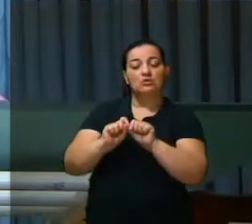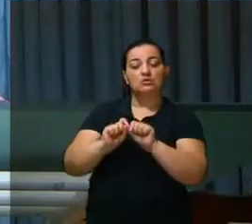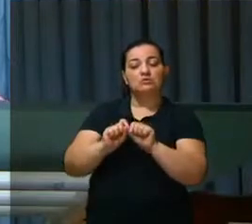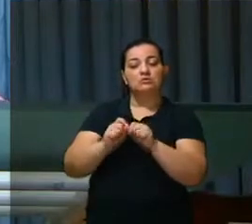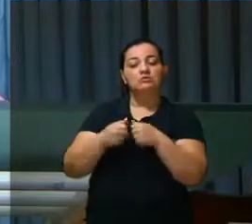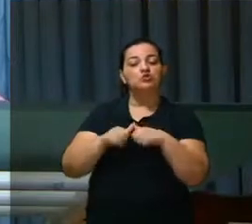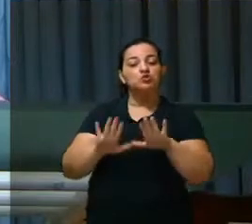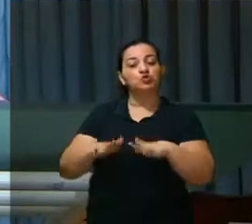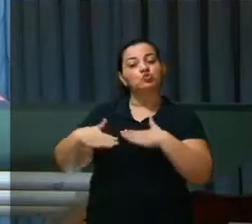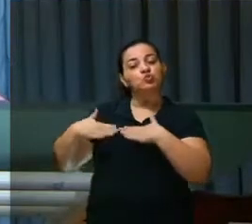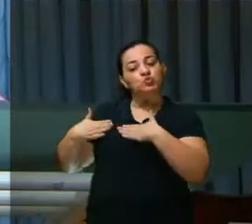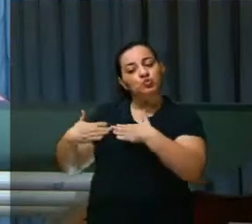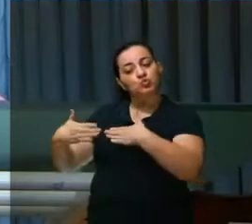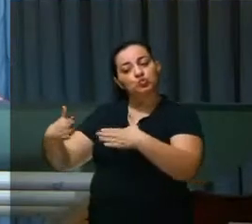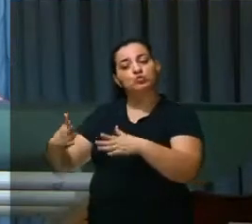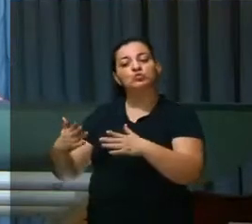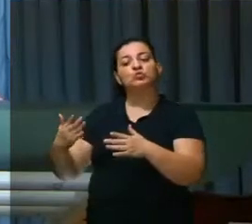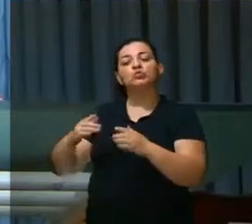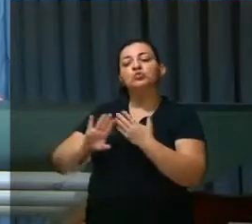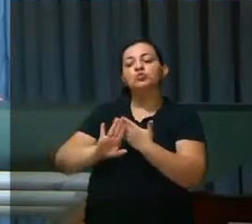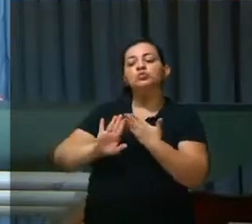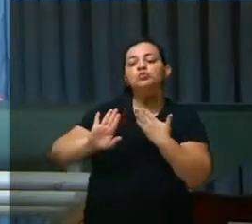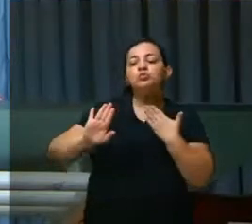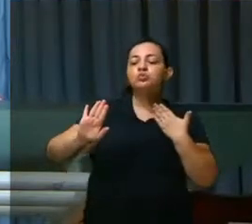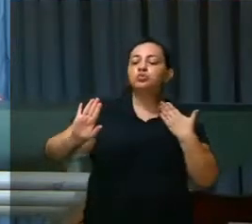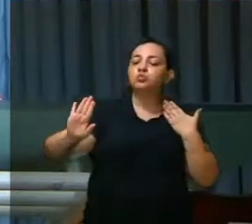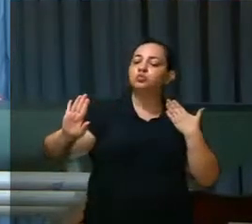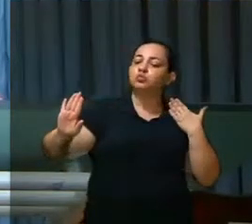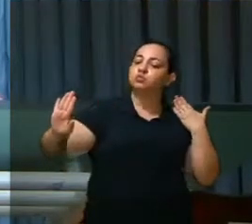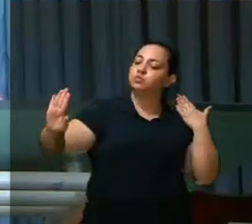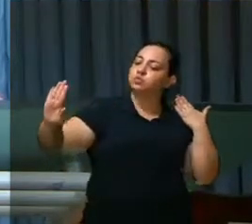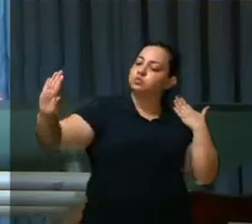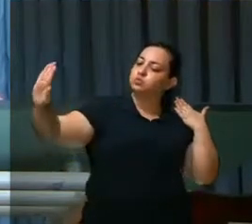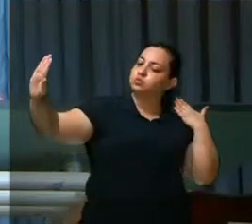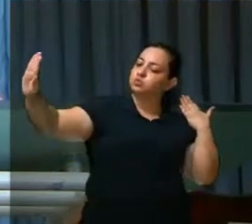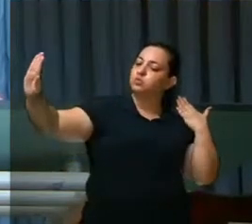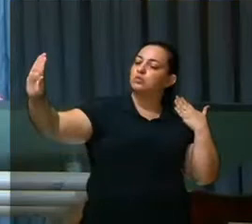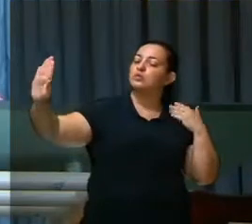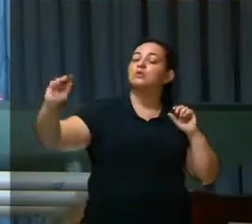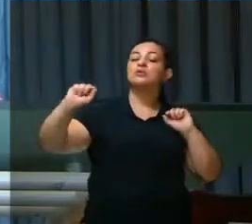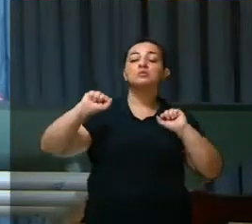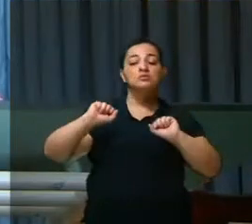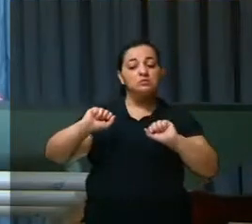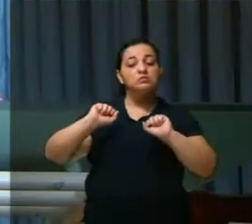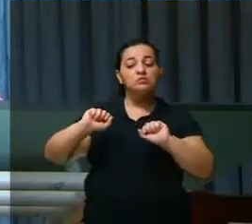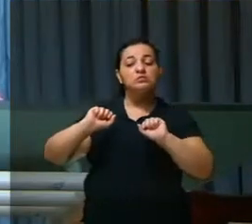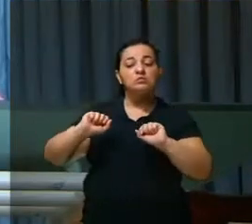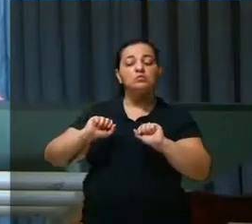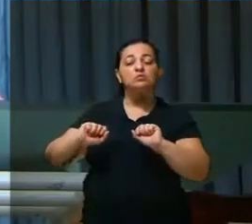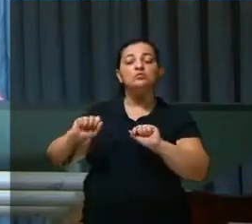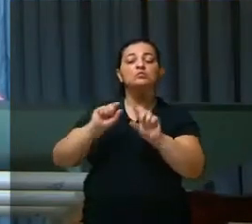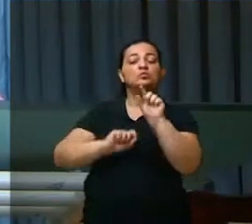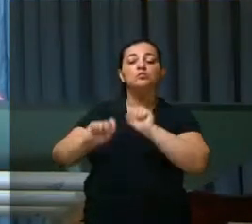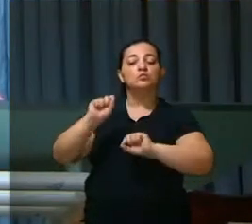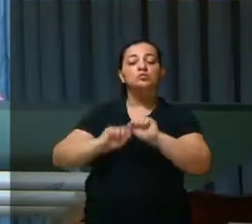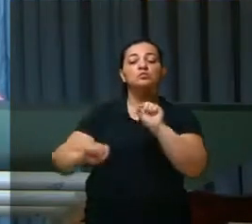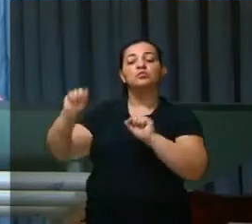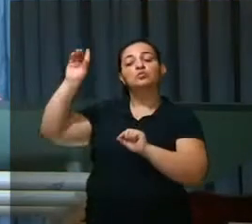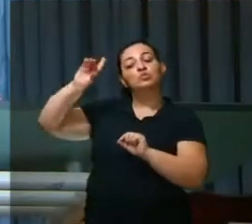está andando totalmente longe e o requisito de